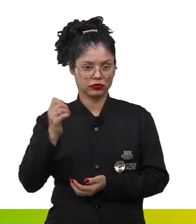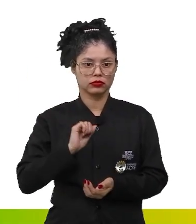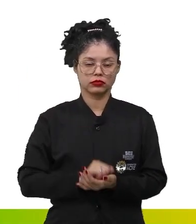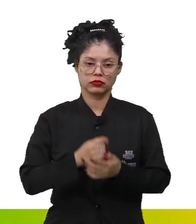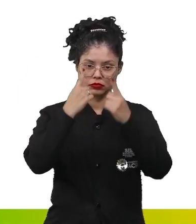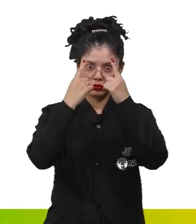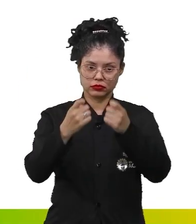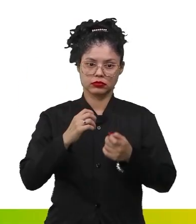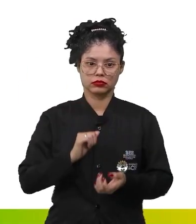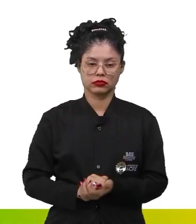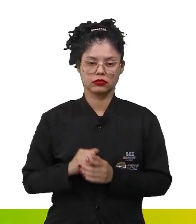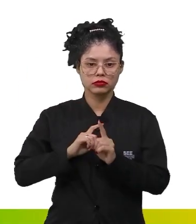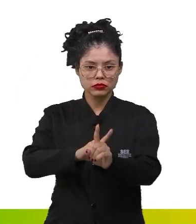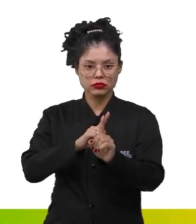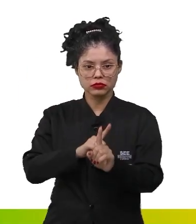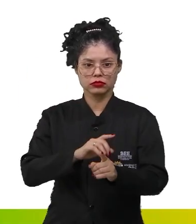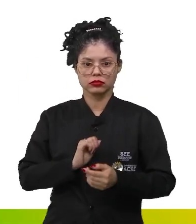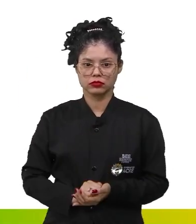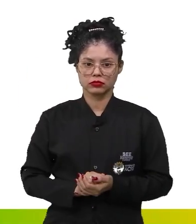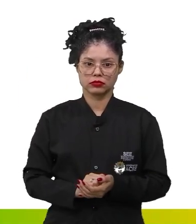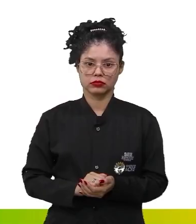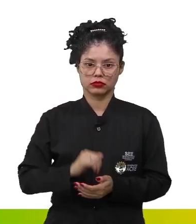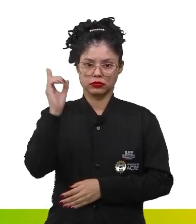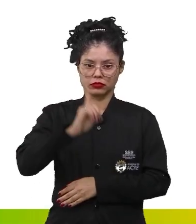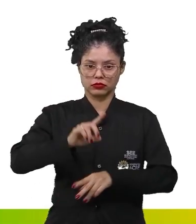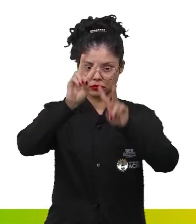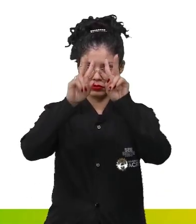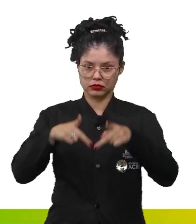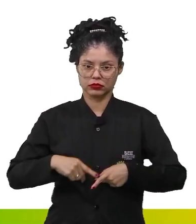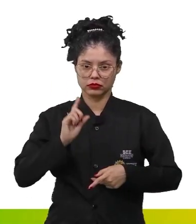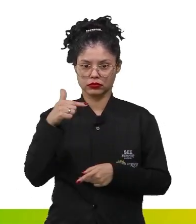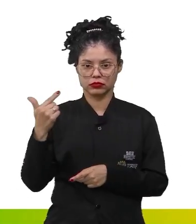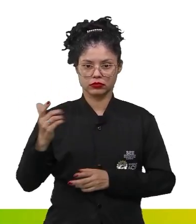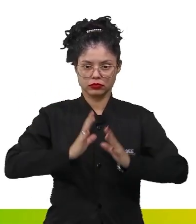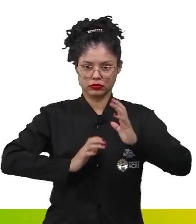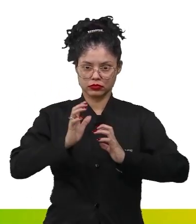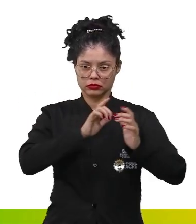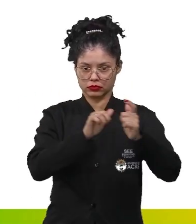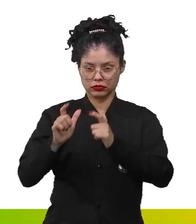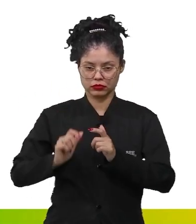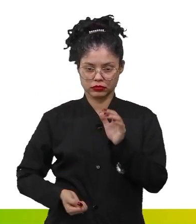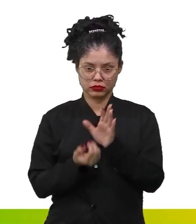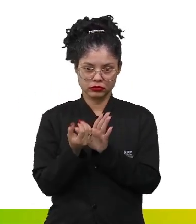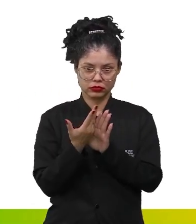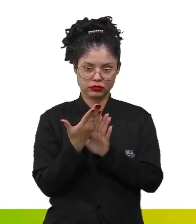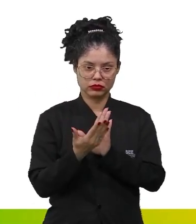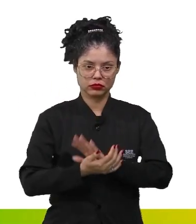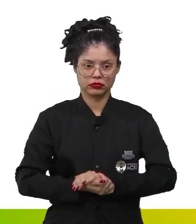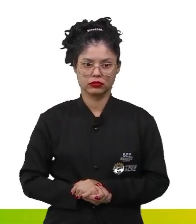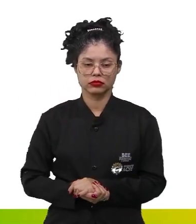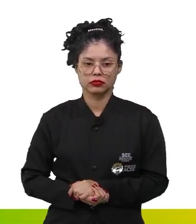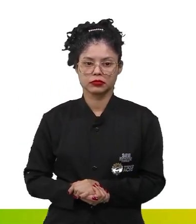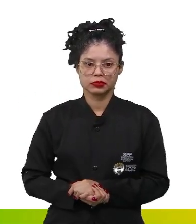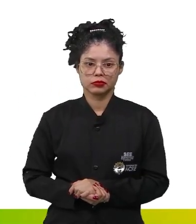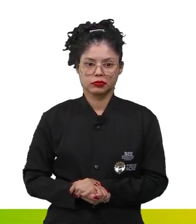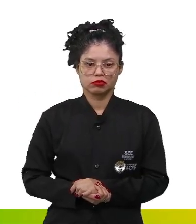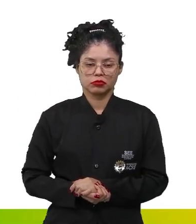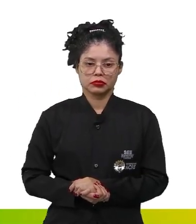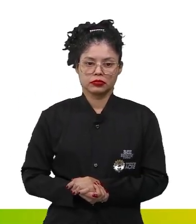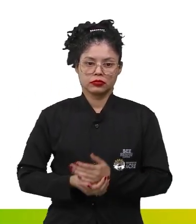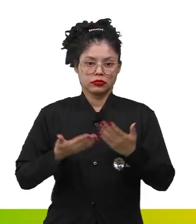de violência, perseguições, violação dos direitos humanos ou outros conflitos em seus locais de